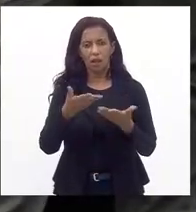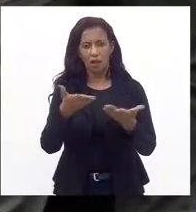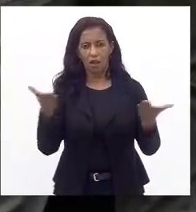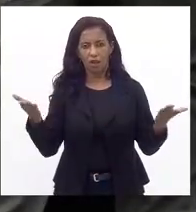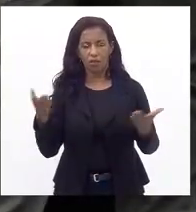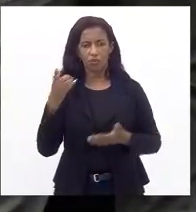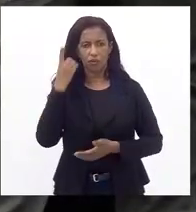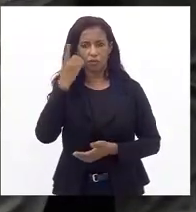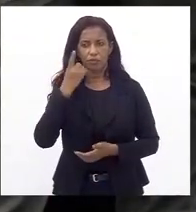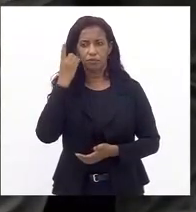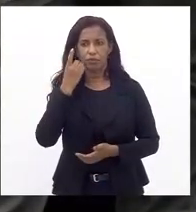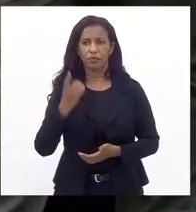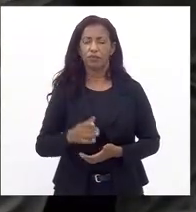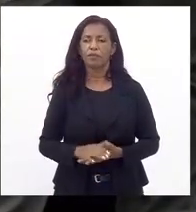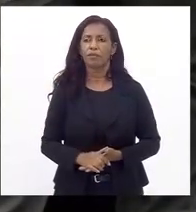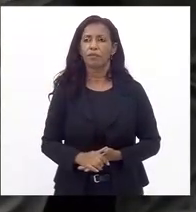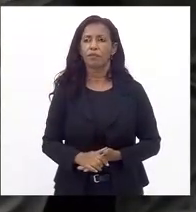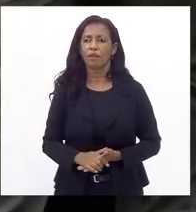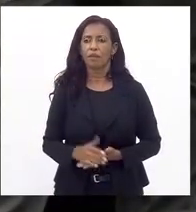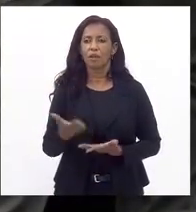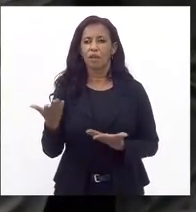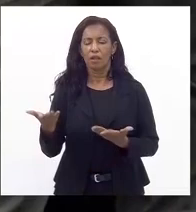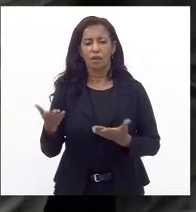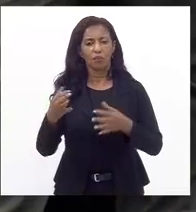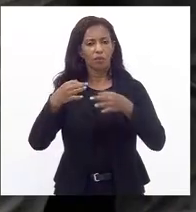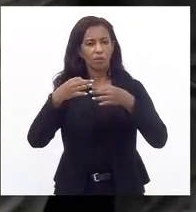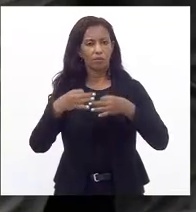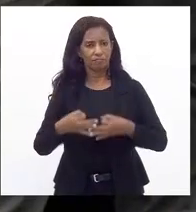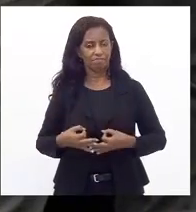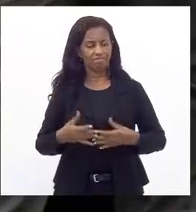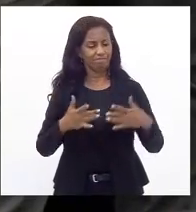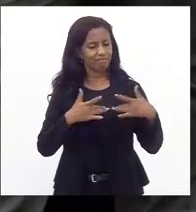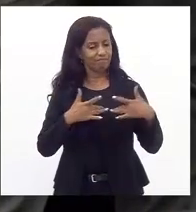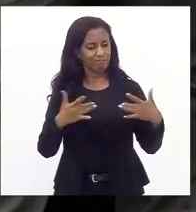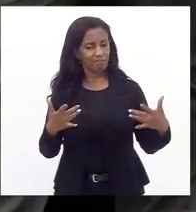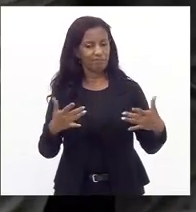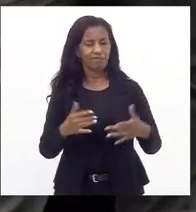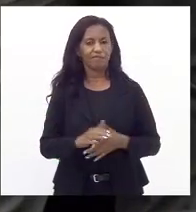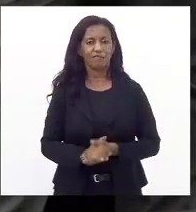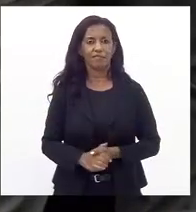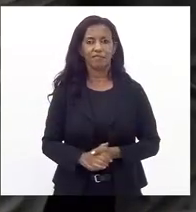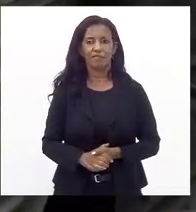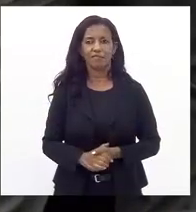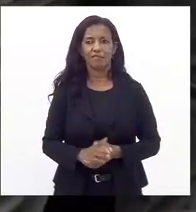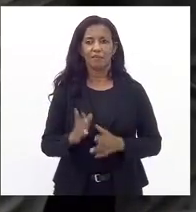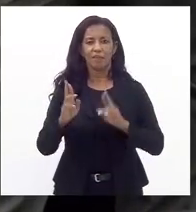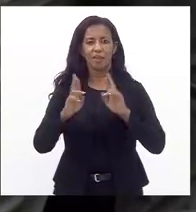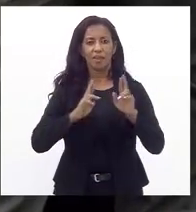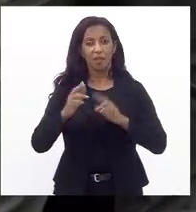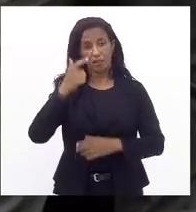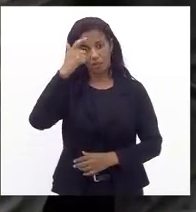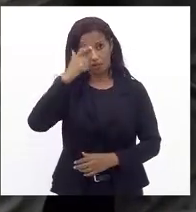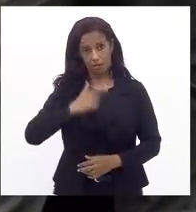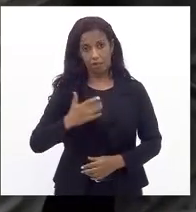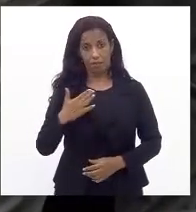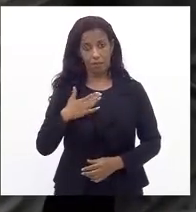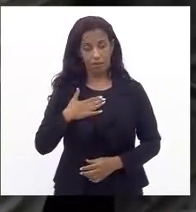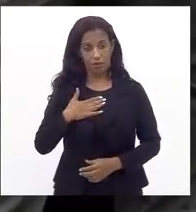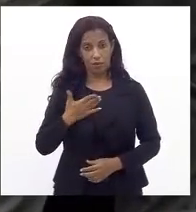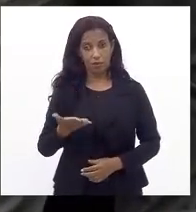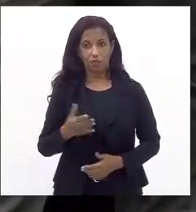dos parlamentares que foram absolutamente solidários em relação a minha pessoa